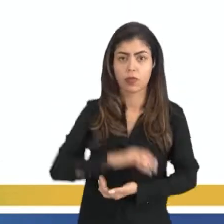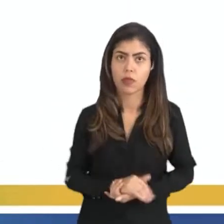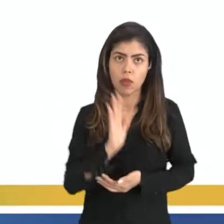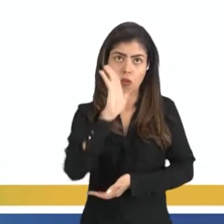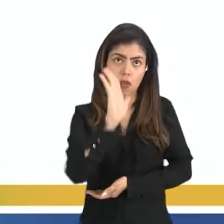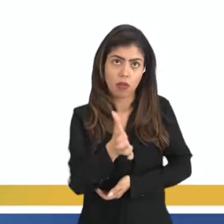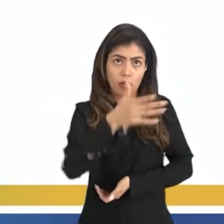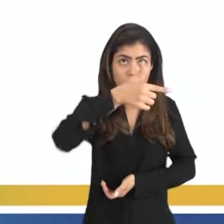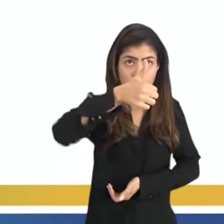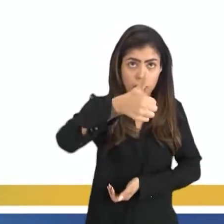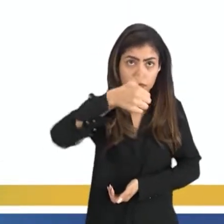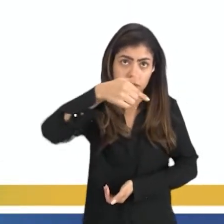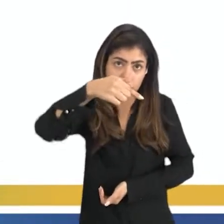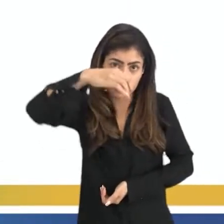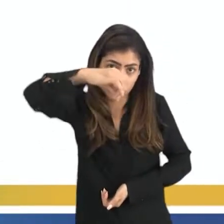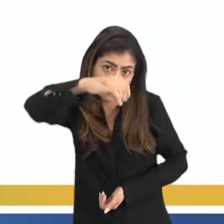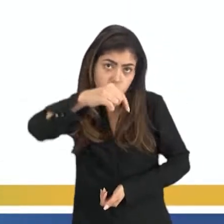em